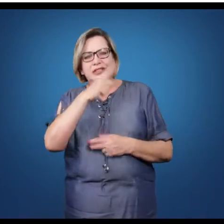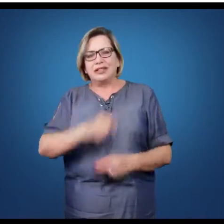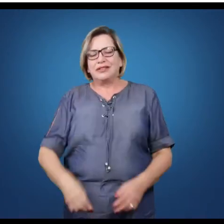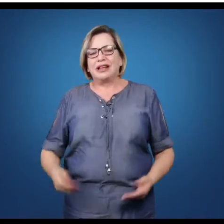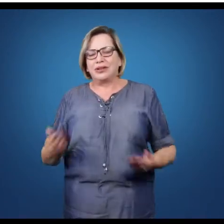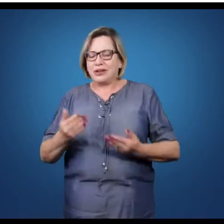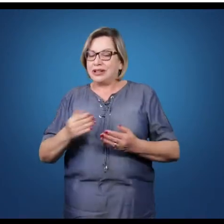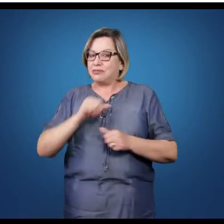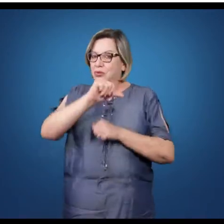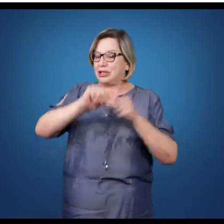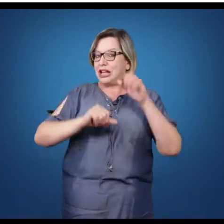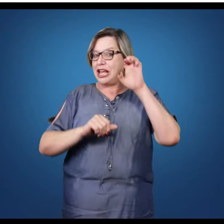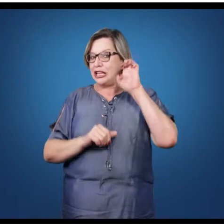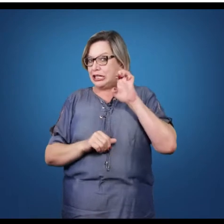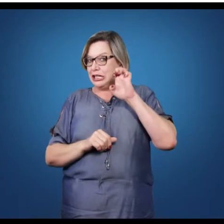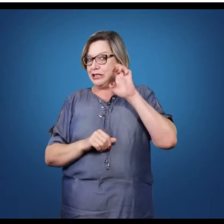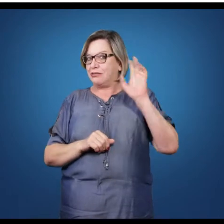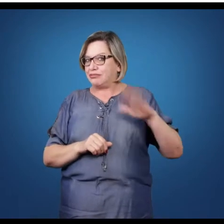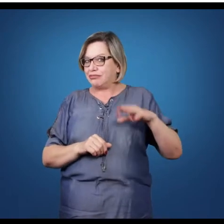Mão esquerda.